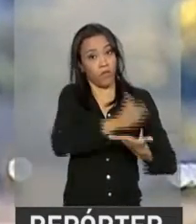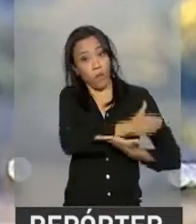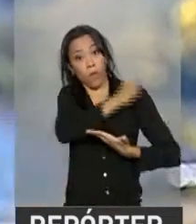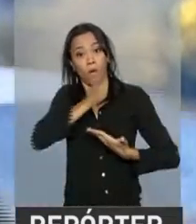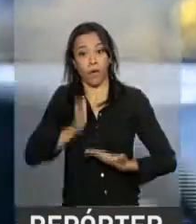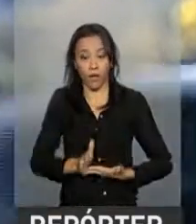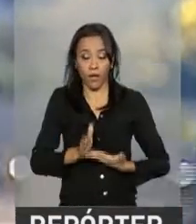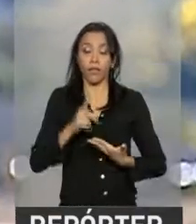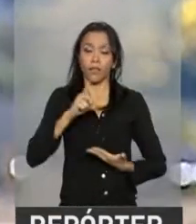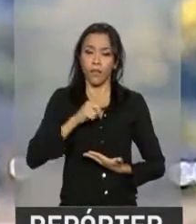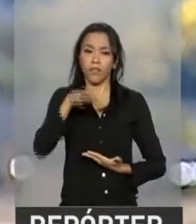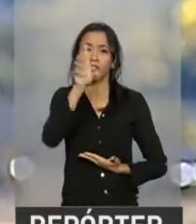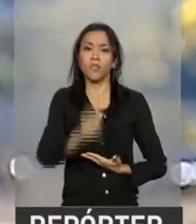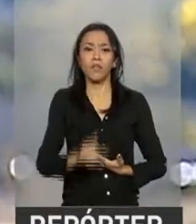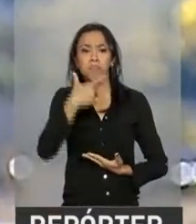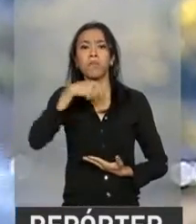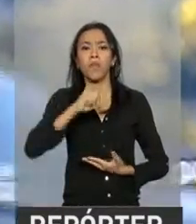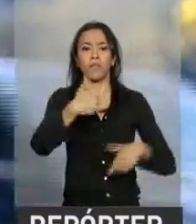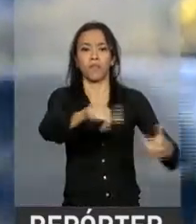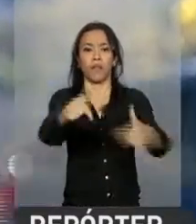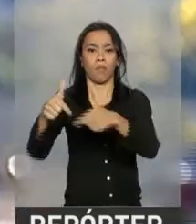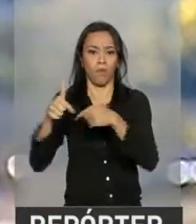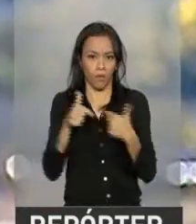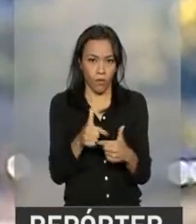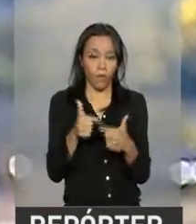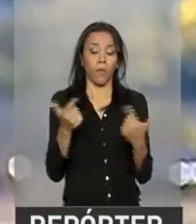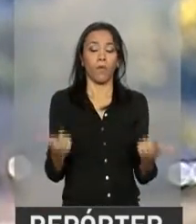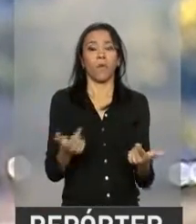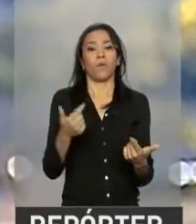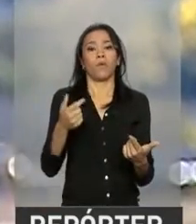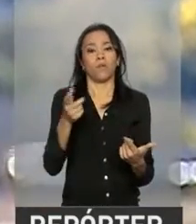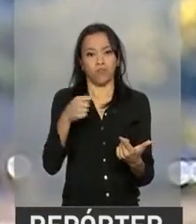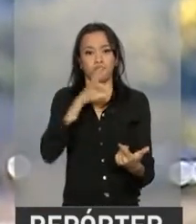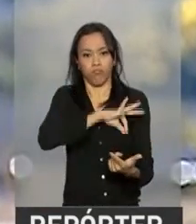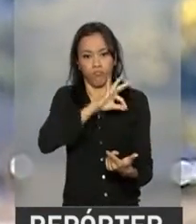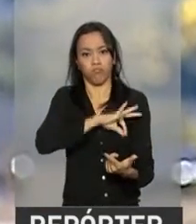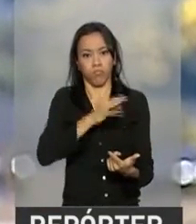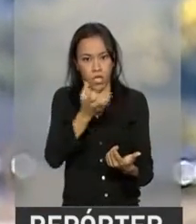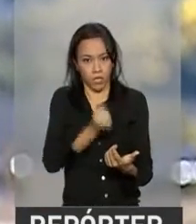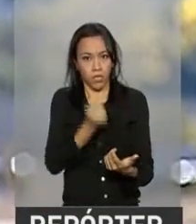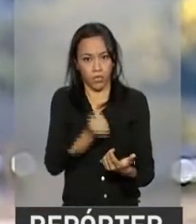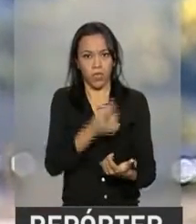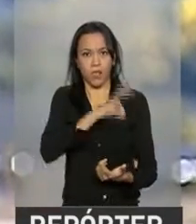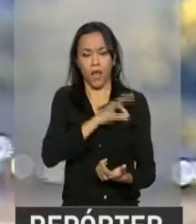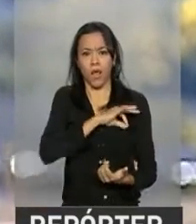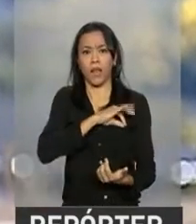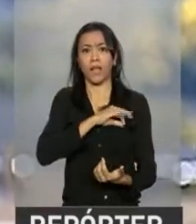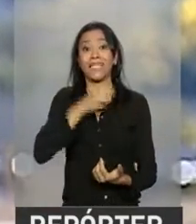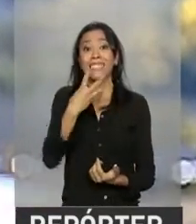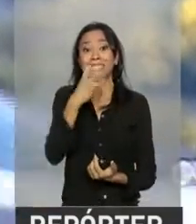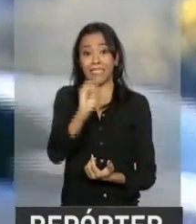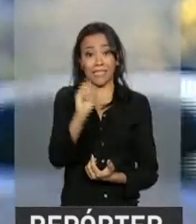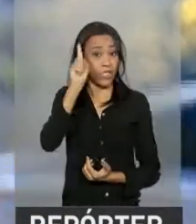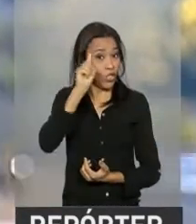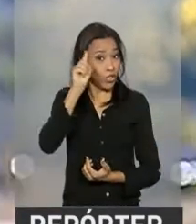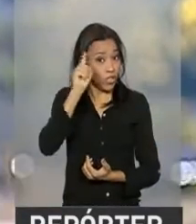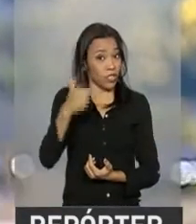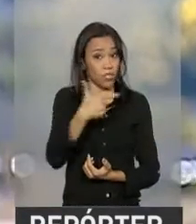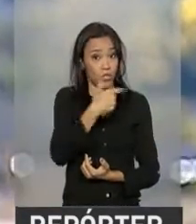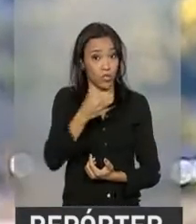abono salarial os trabalhadores que tenham exercido uma atividade remunerada é de pelo menos 30 dias em